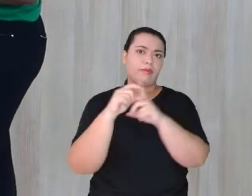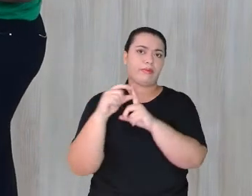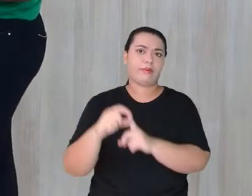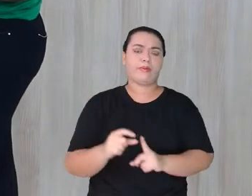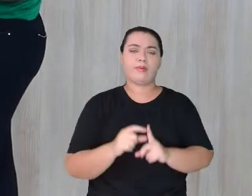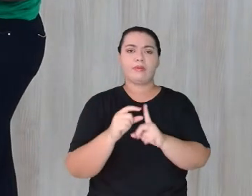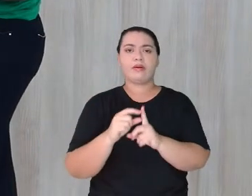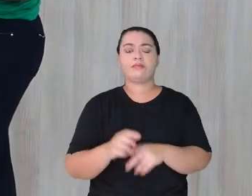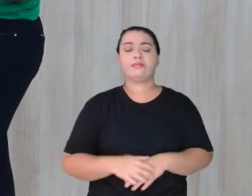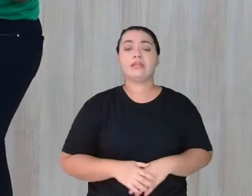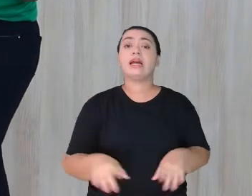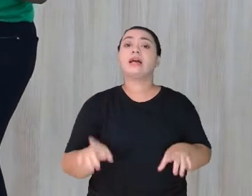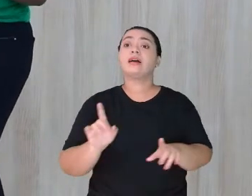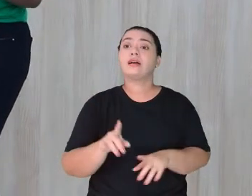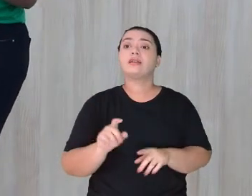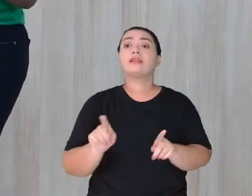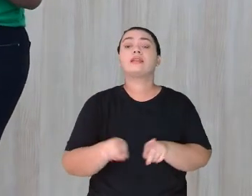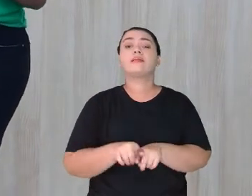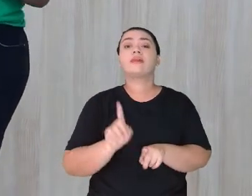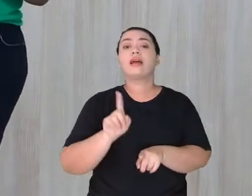Textos assinados pelo autor.